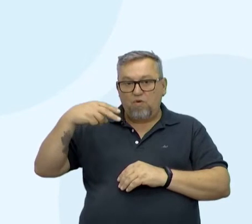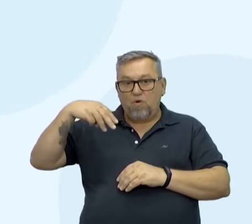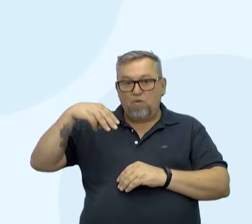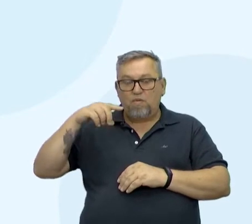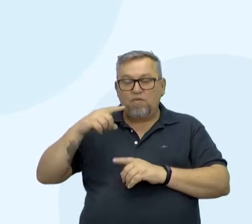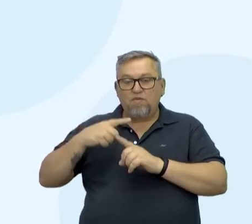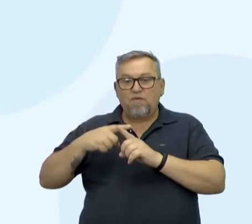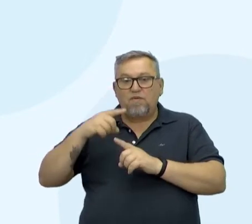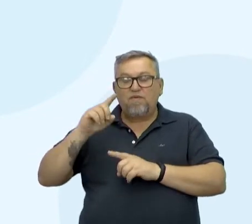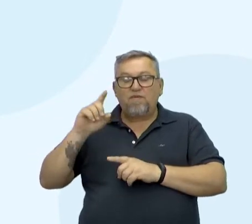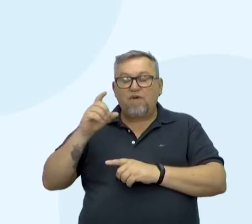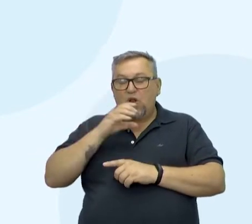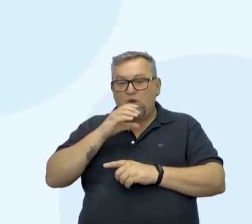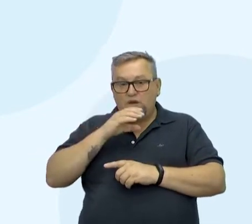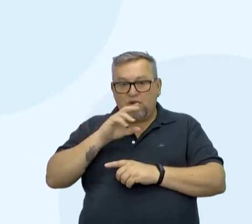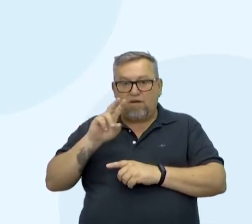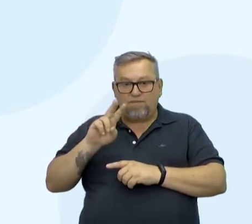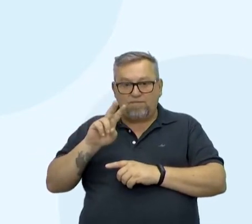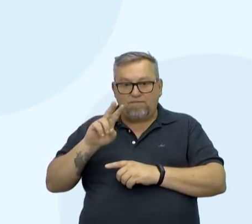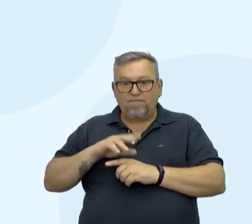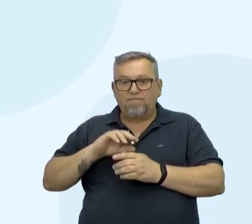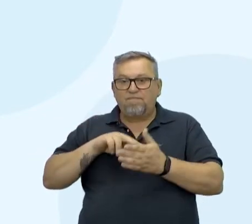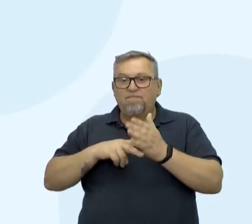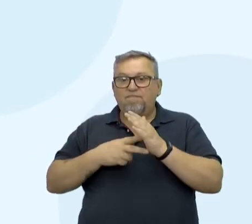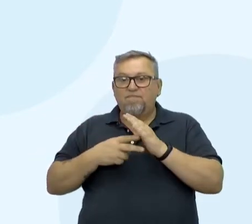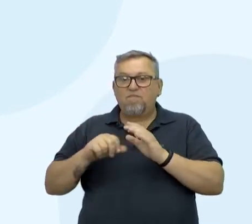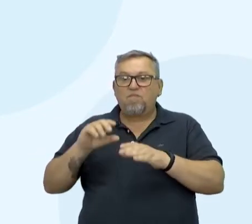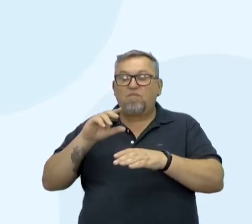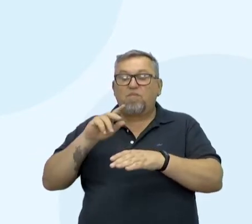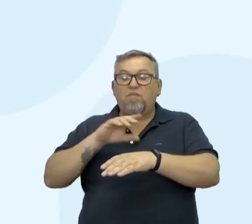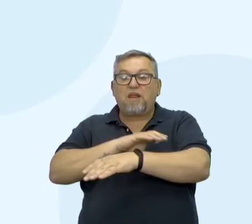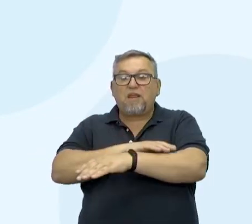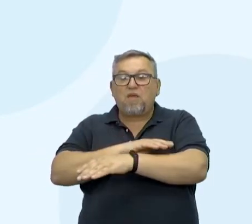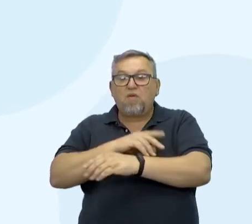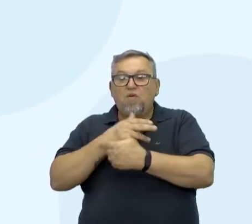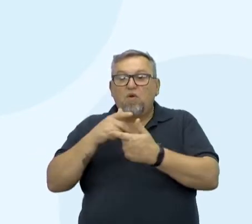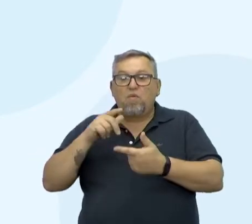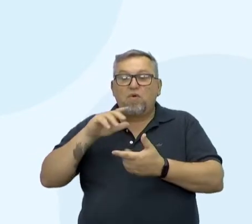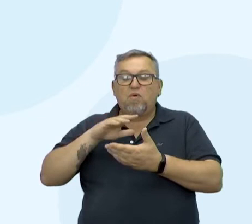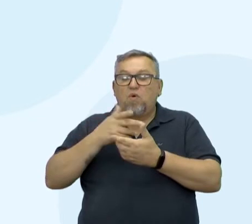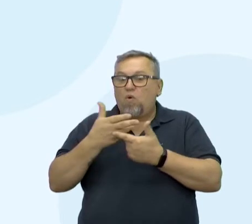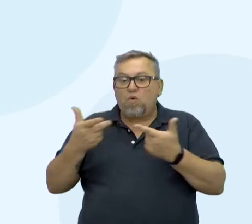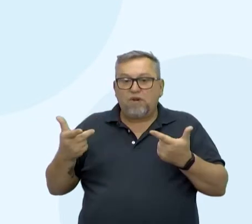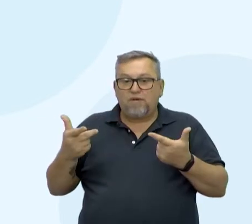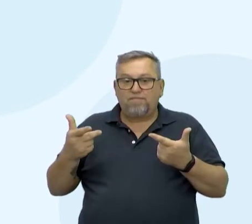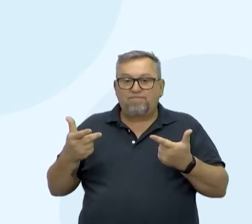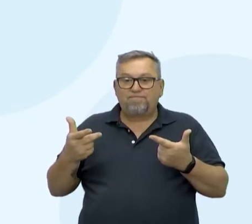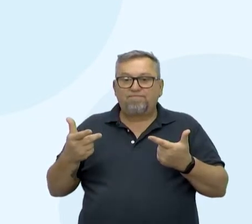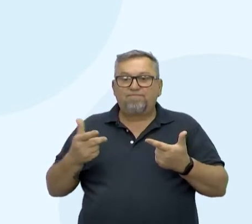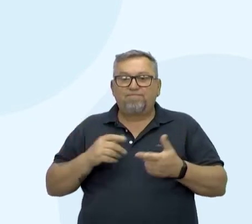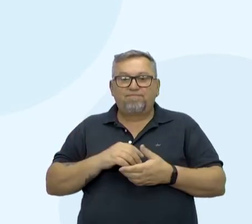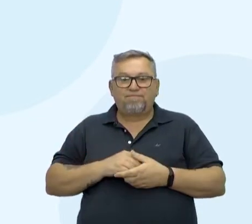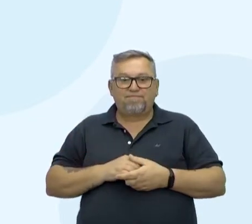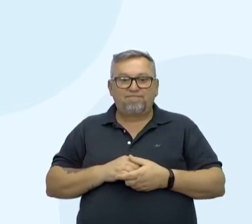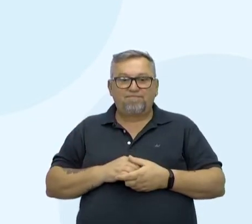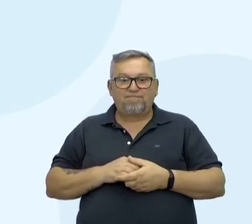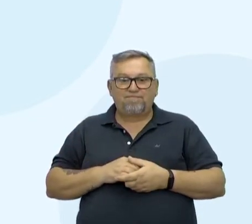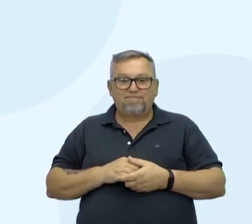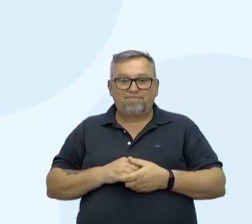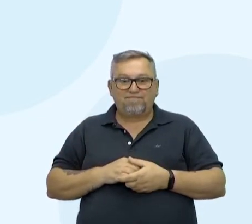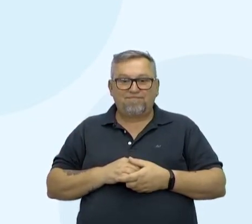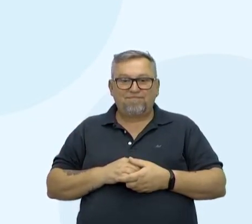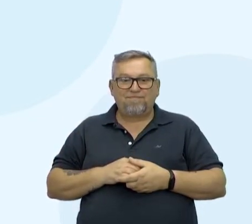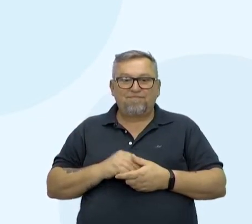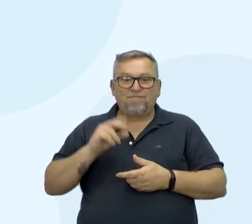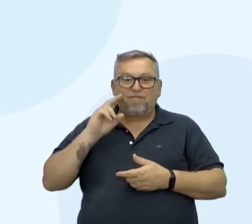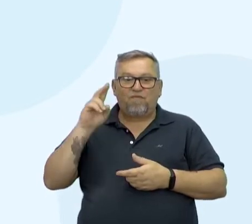certo? Isso significa que se pode exercer uma pressão sobre o objeto, pressão de radiação, tá? Onde